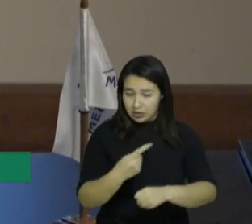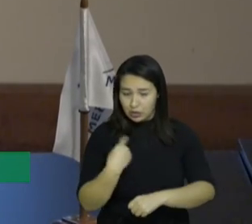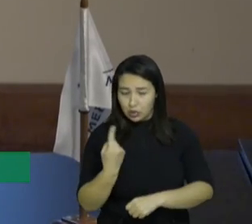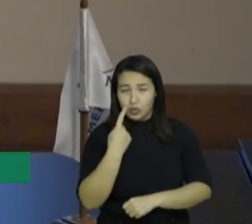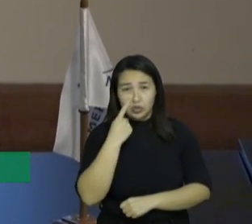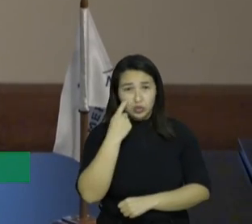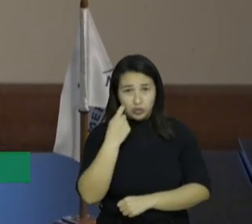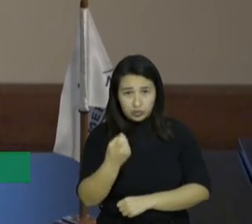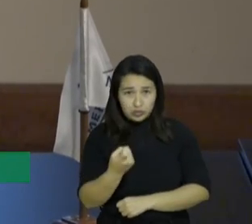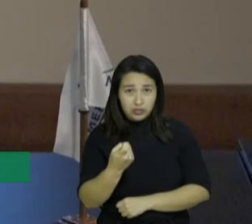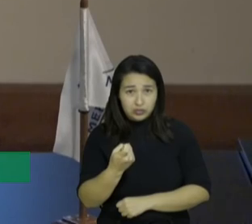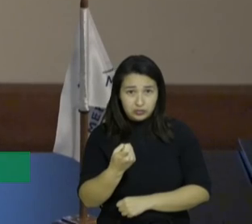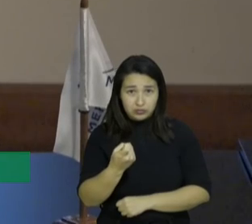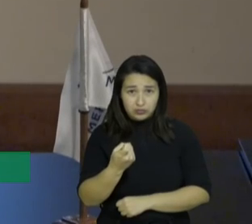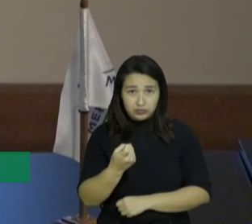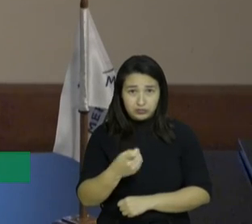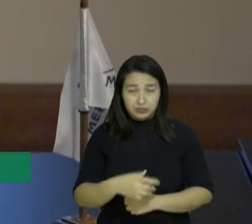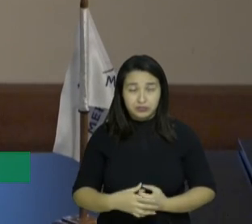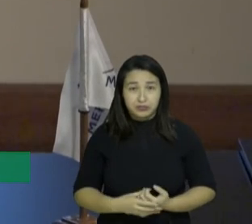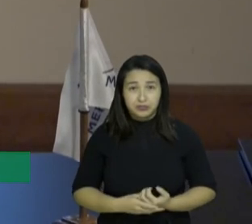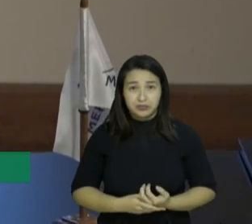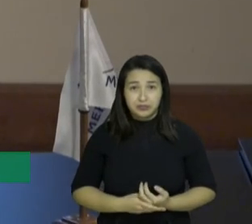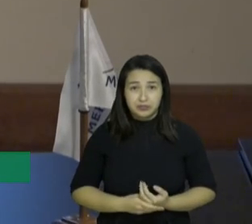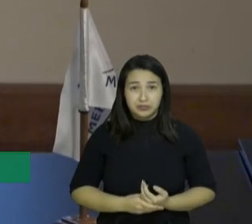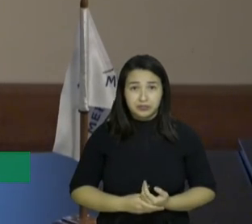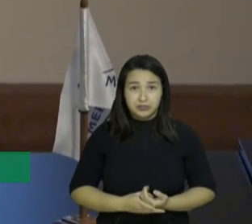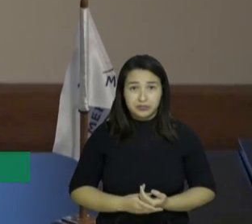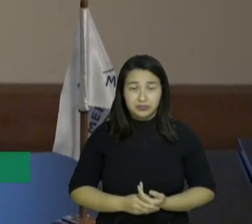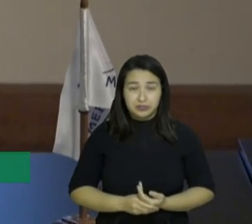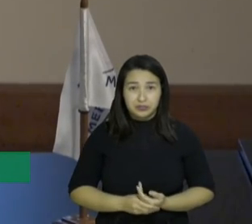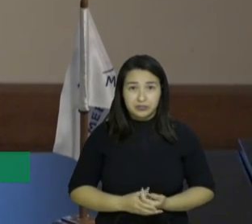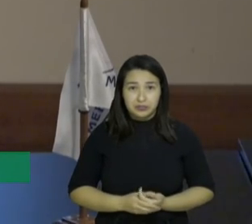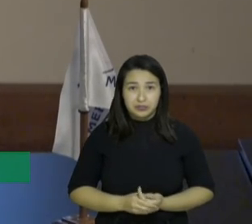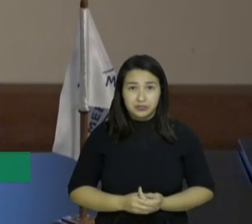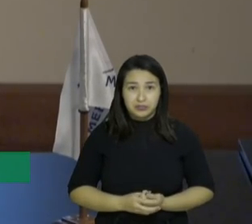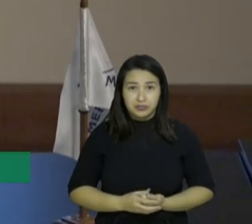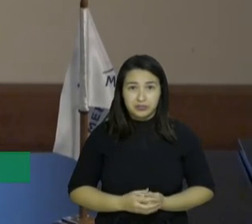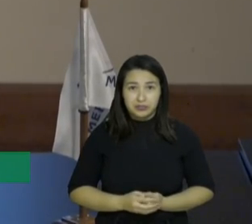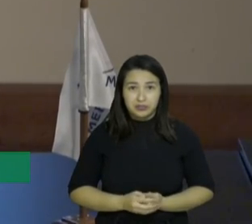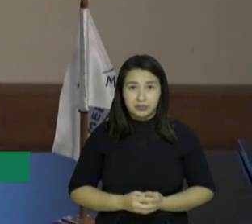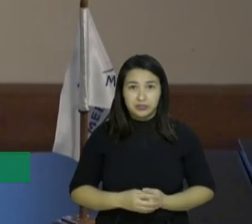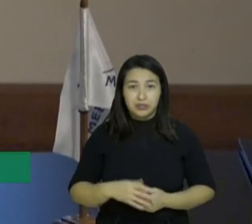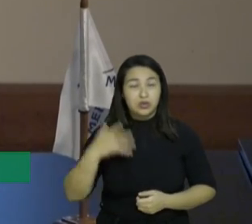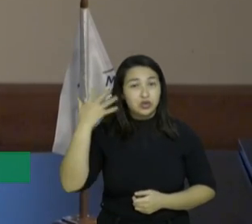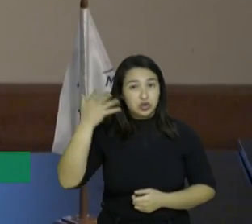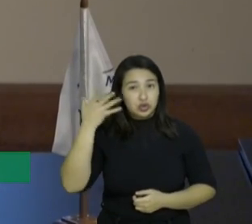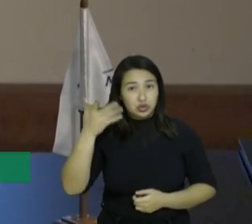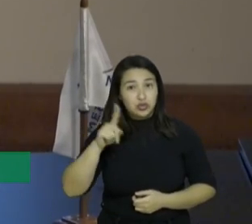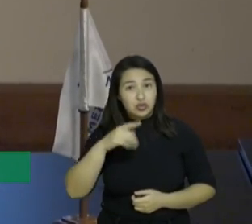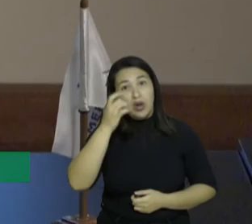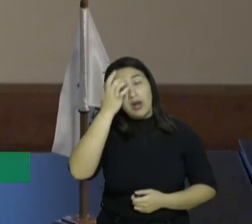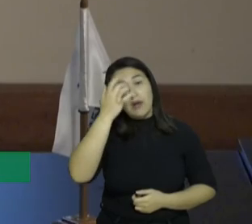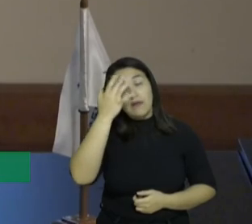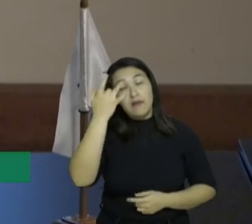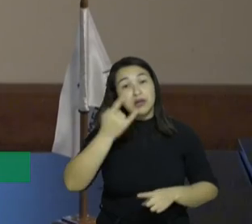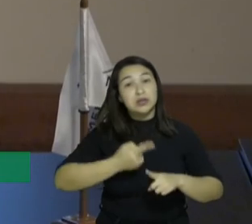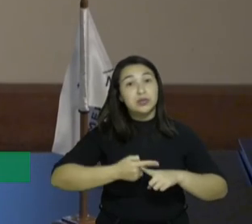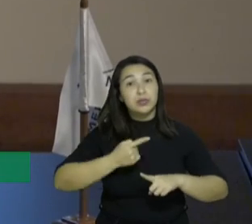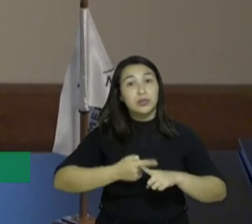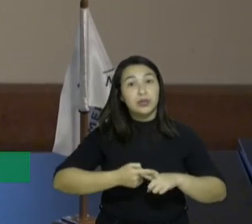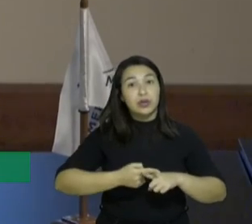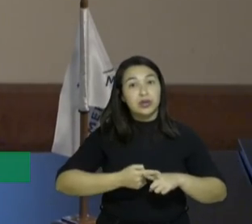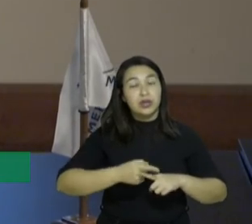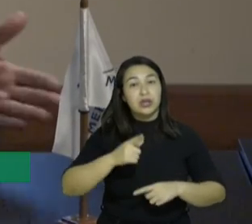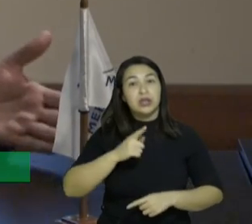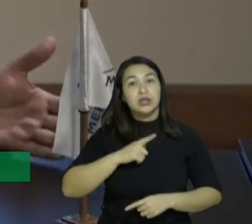Claus eh trouxe uma questão fundamental n é que é entre o discurso e a prática Porque de fato havia